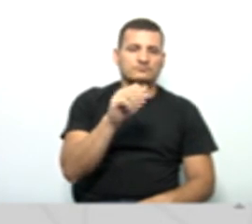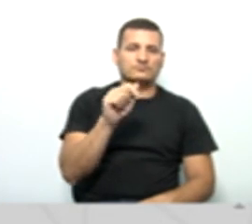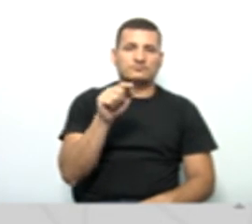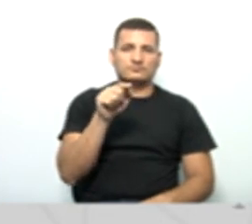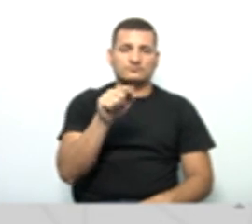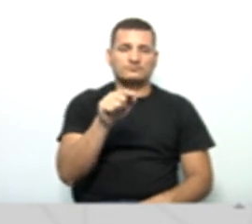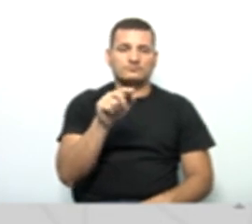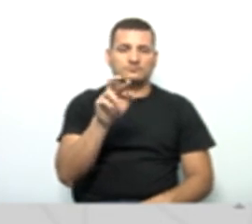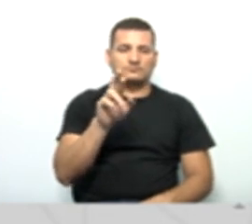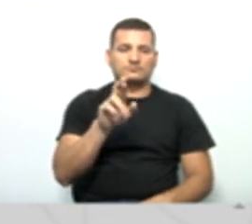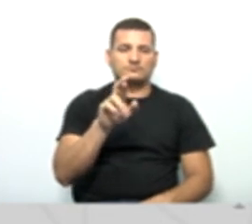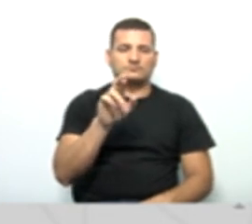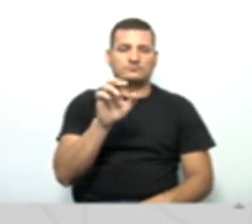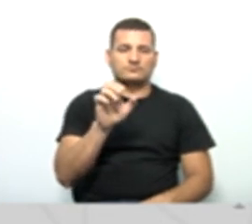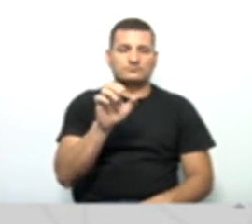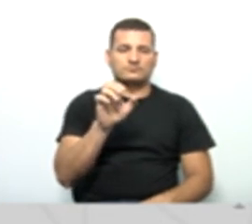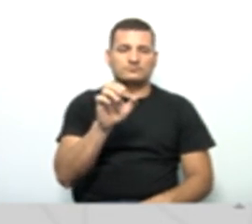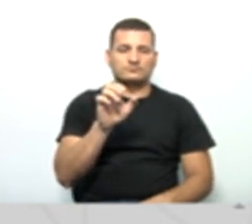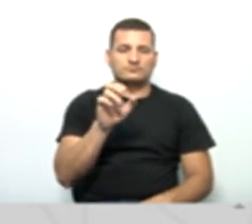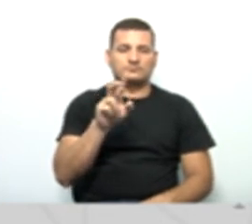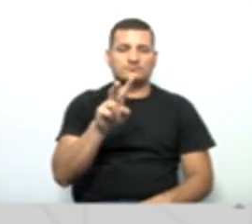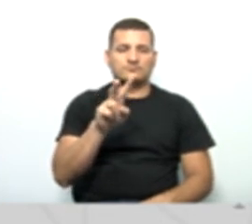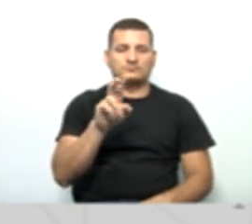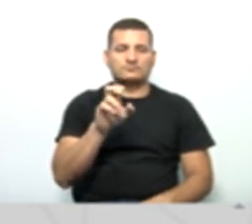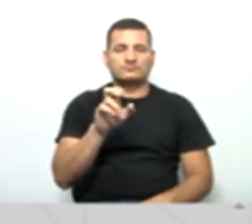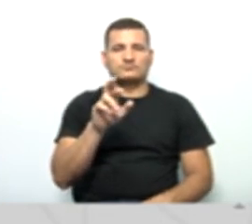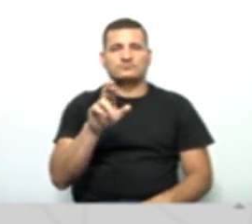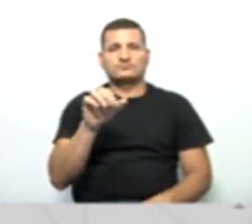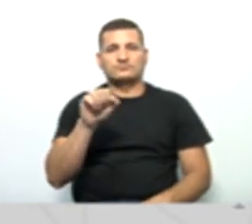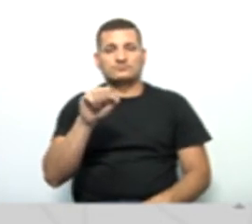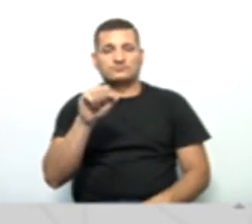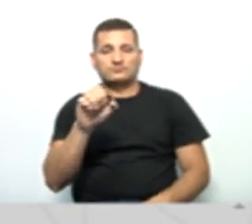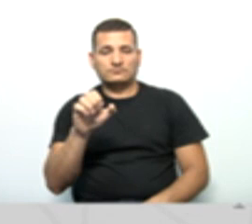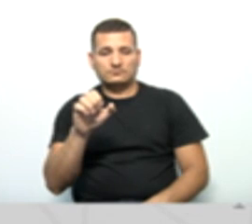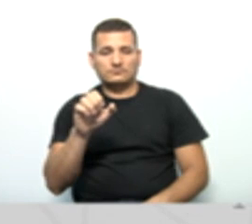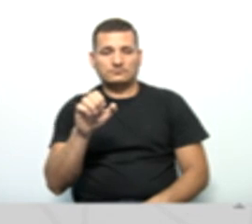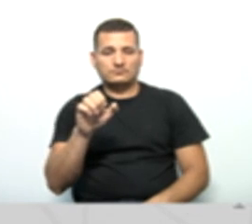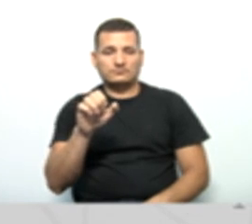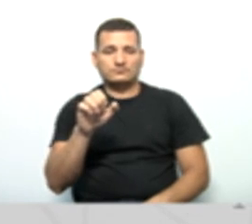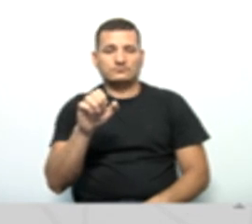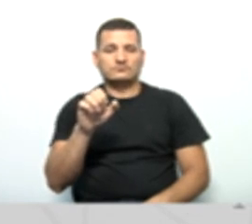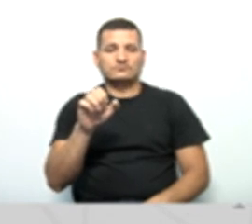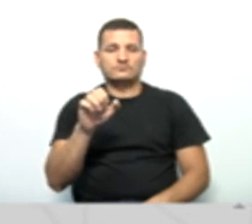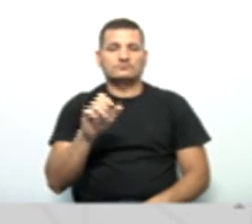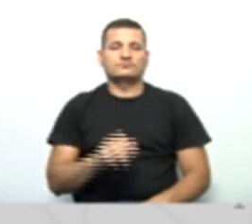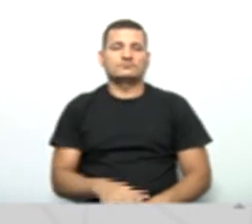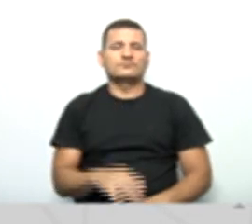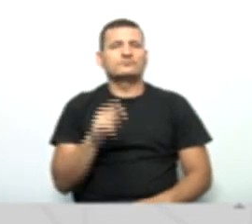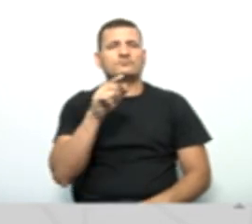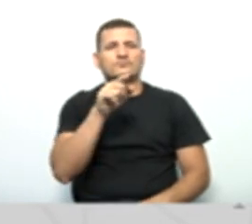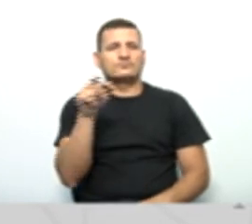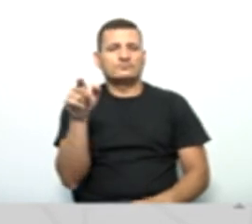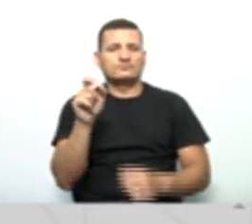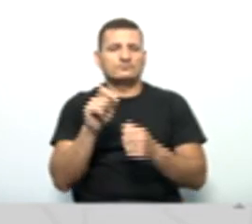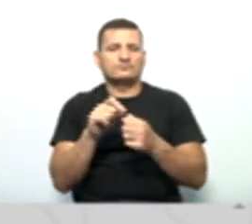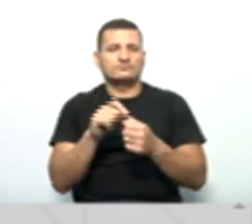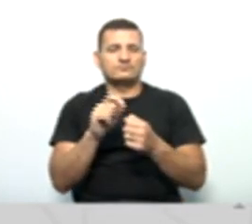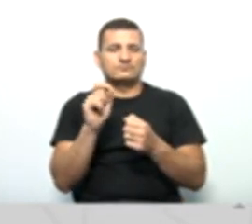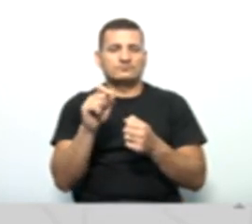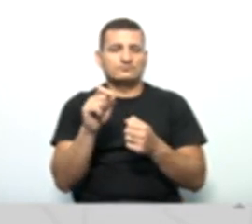listas.resolve. Tá vendo aqui, ó? Aí tem uma lista criada e aí eu chamo o método .resolve. Ele vai fazer o quê? Ele